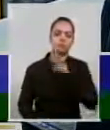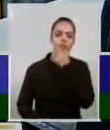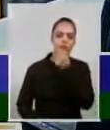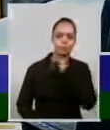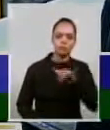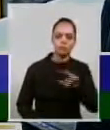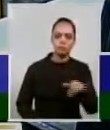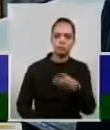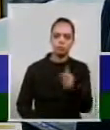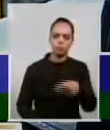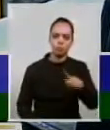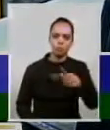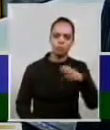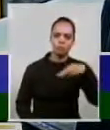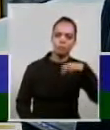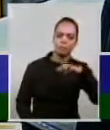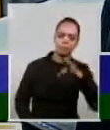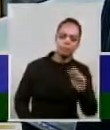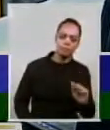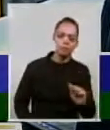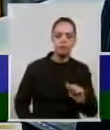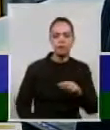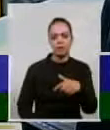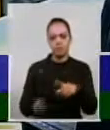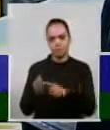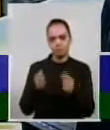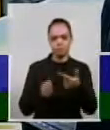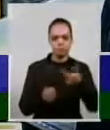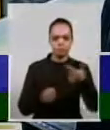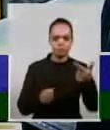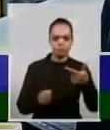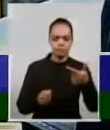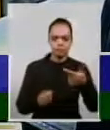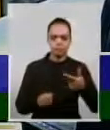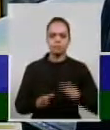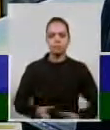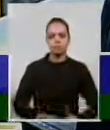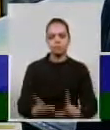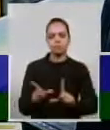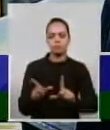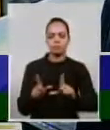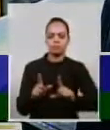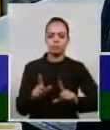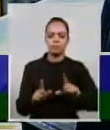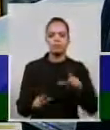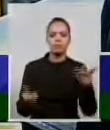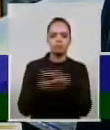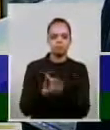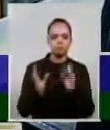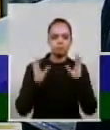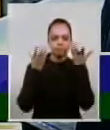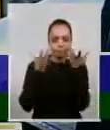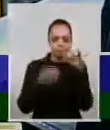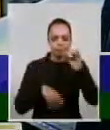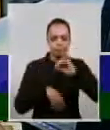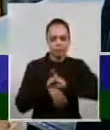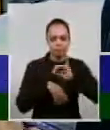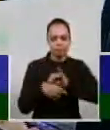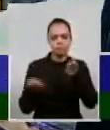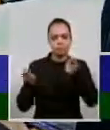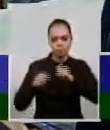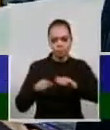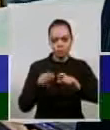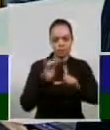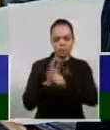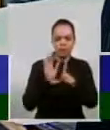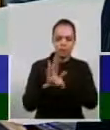honorário ao senhor João Pimenta da Veiga Filho. Artigo 2º. A entrega do título da CIA em sessão solene a ser realizada no plenário